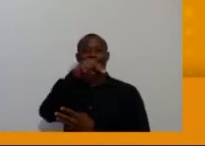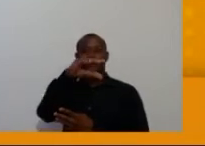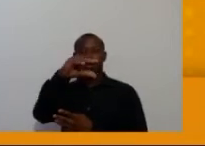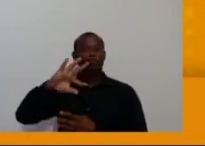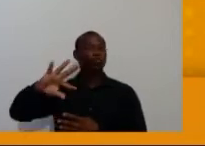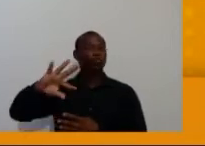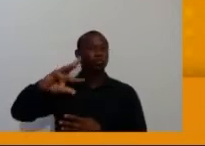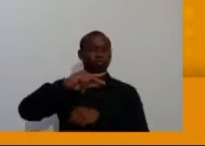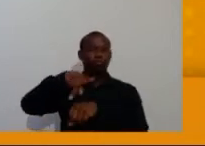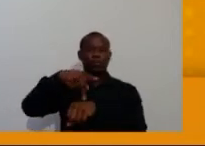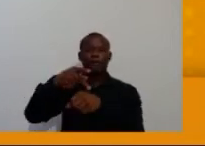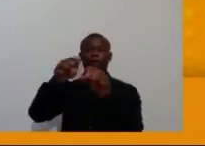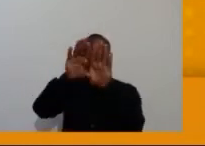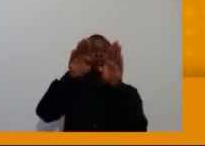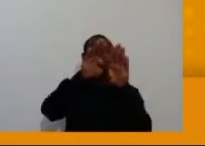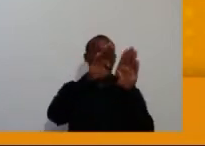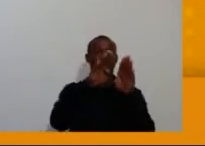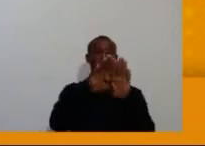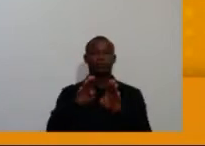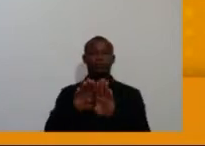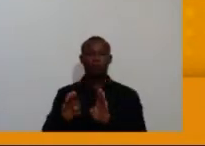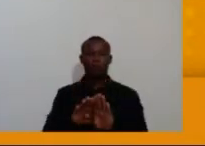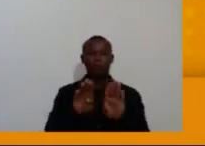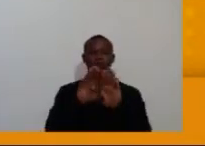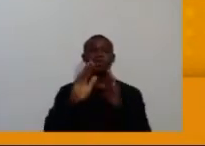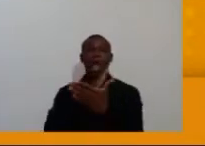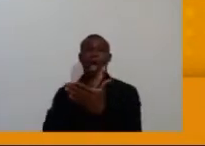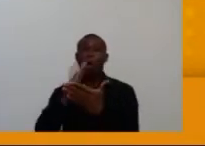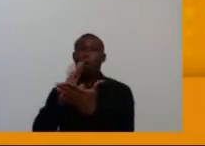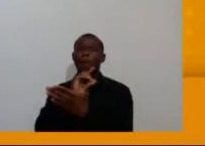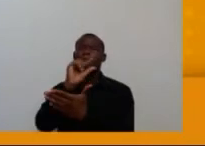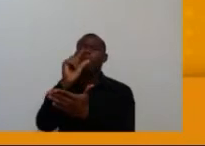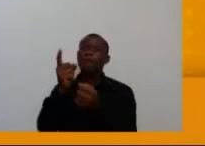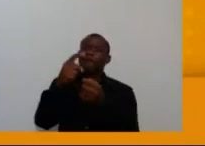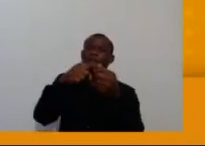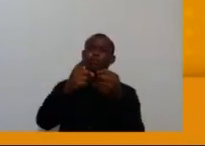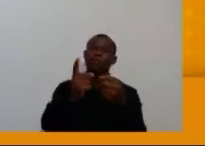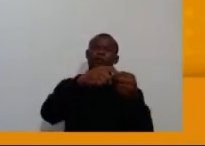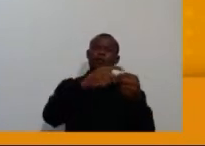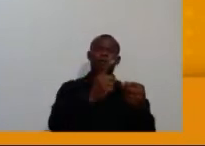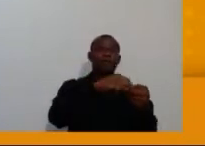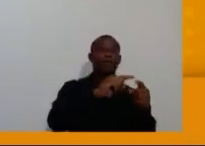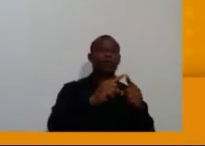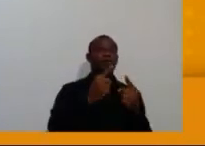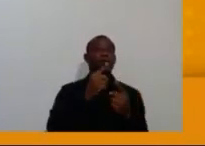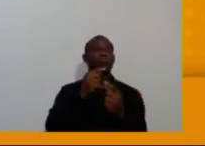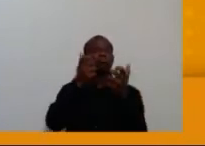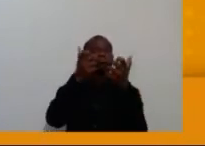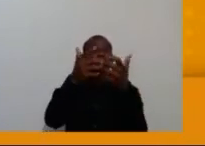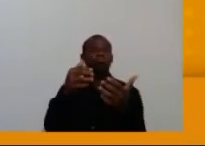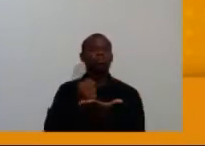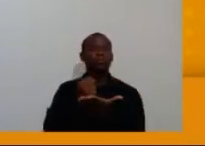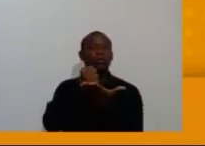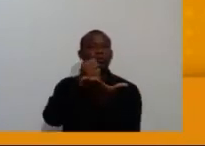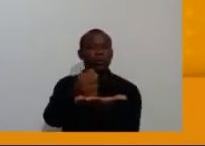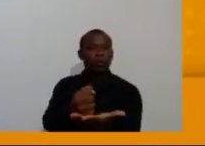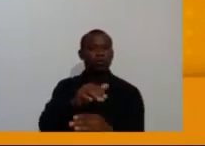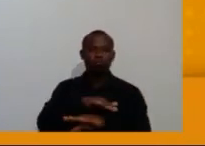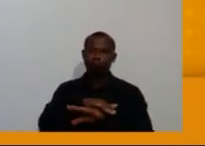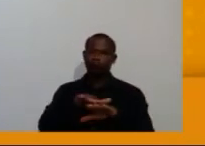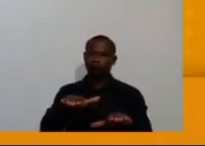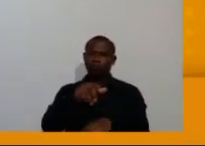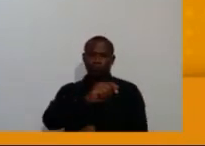fechado, e a gente tem poucas unidades retornando para atendimento ao nosso público, aos nossos alunos,